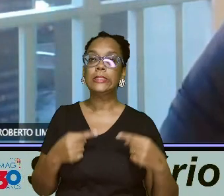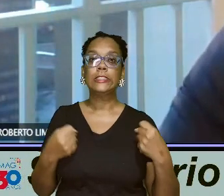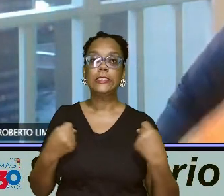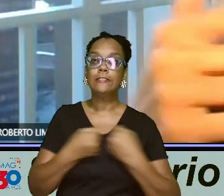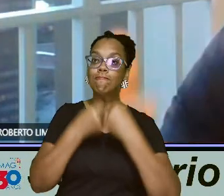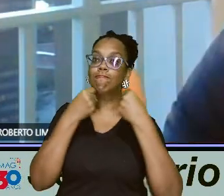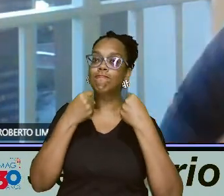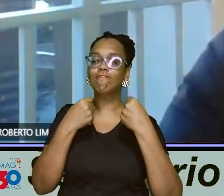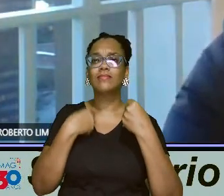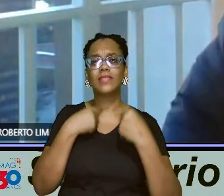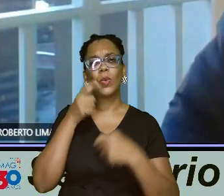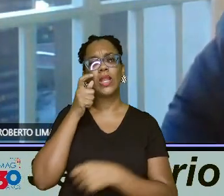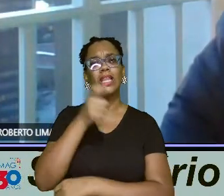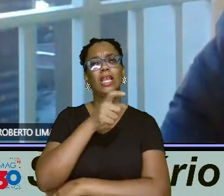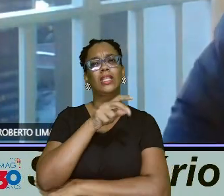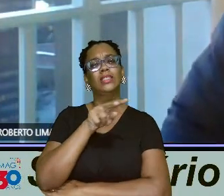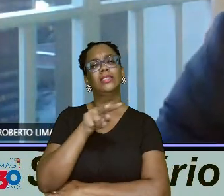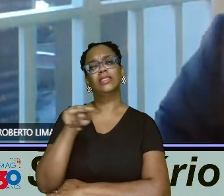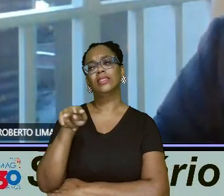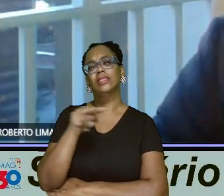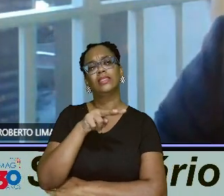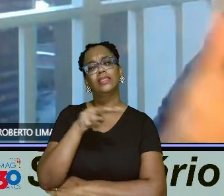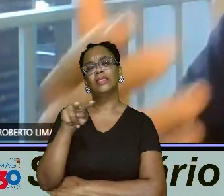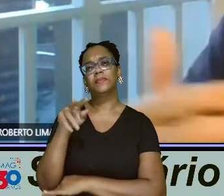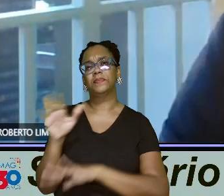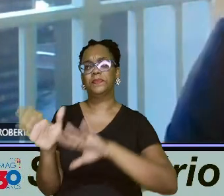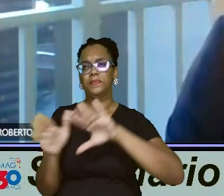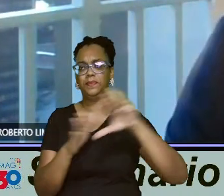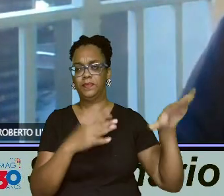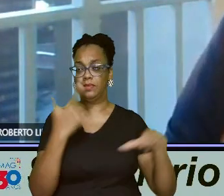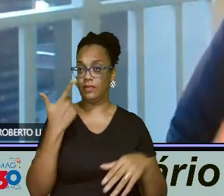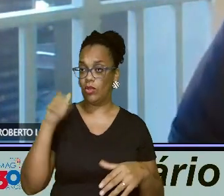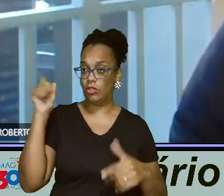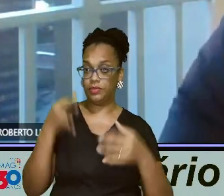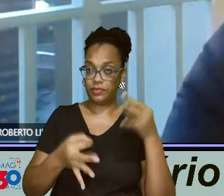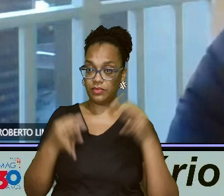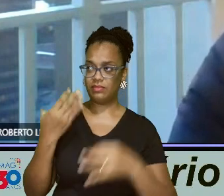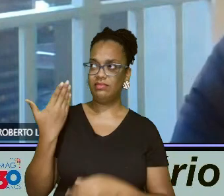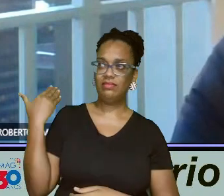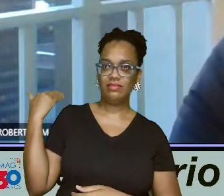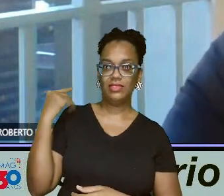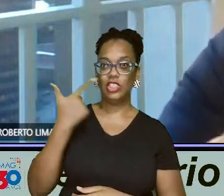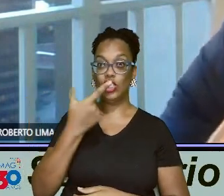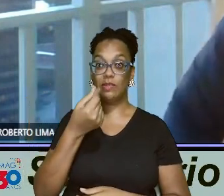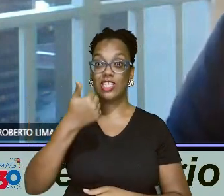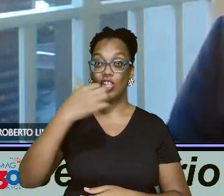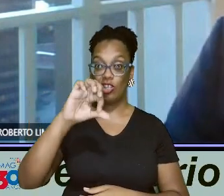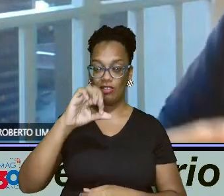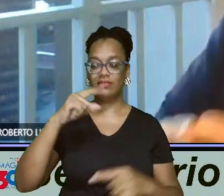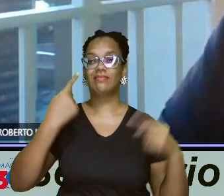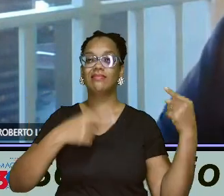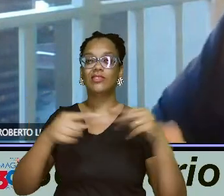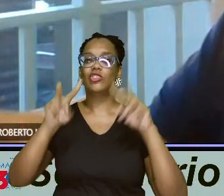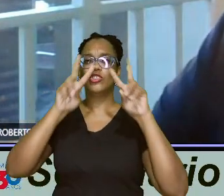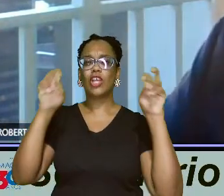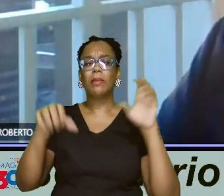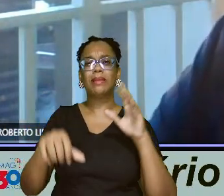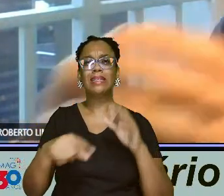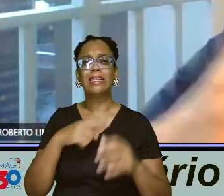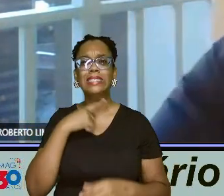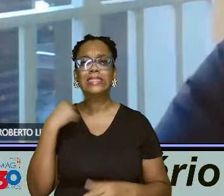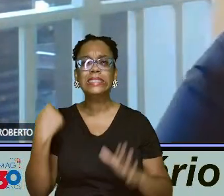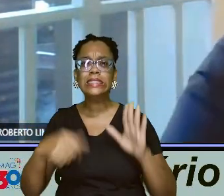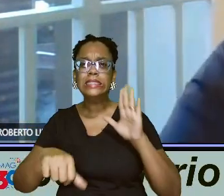interessante. Um outro julgamento, agora mais recente, agora de 2019, quando se discutiu sobre a criminalização da apropriação